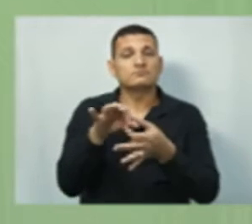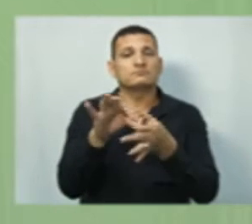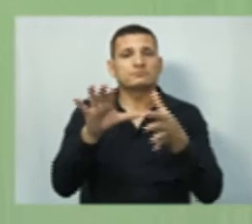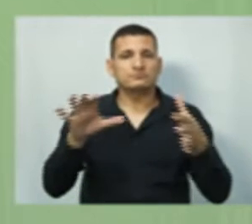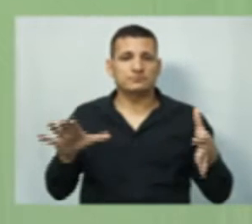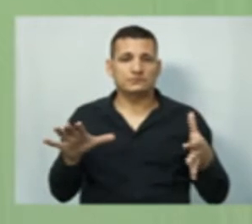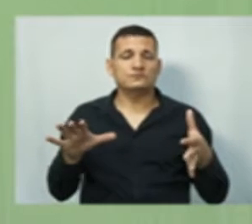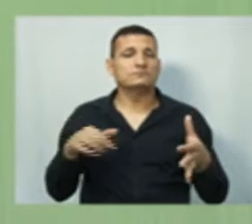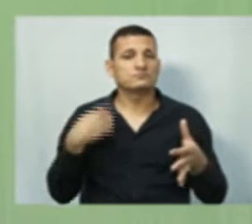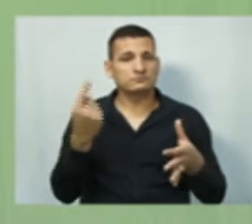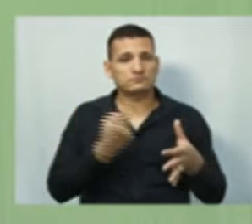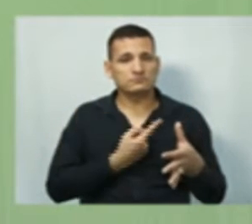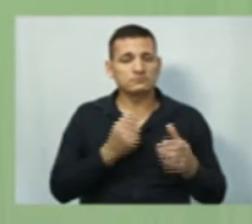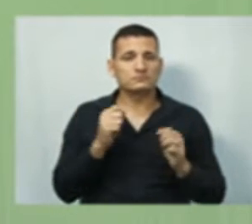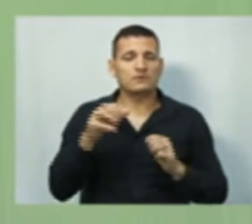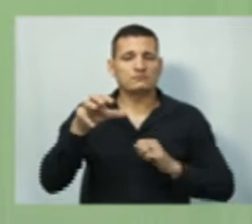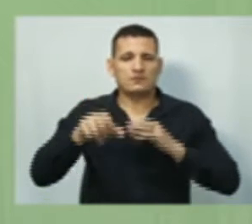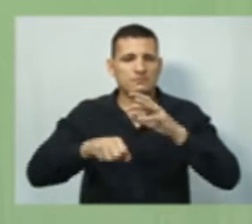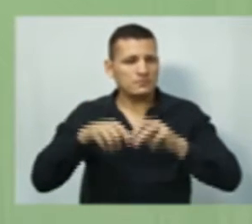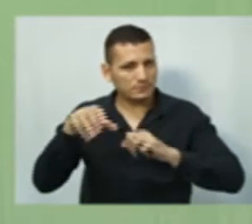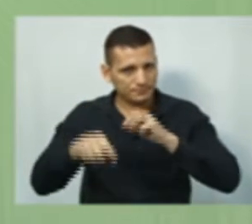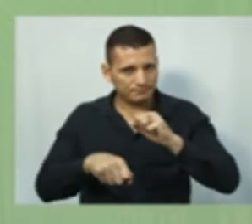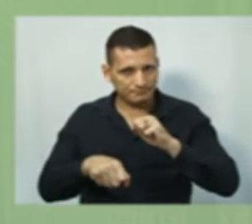para podermos consumir.